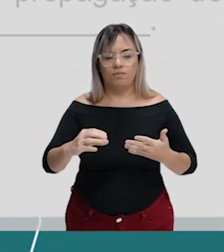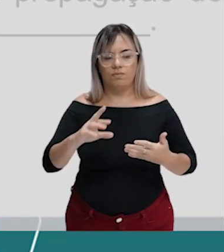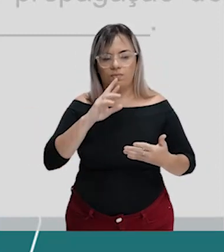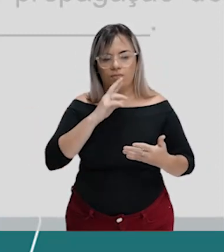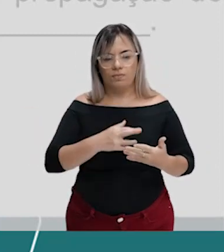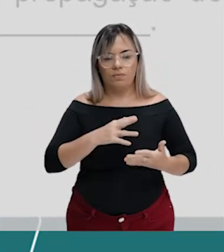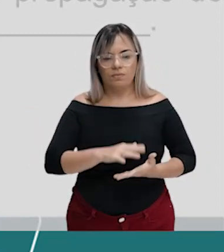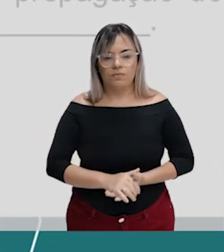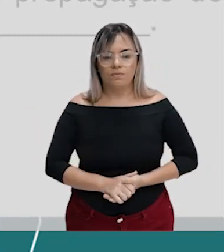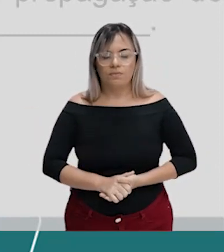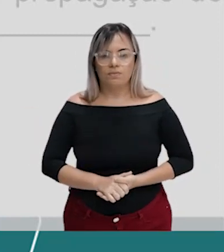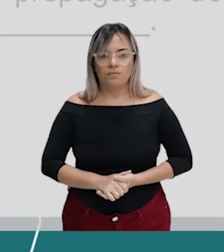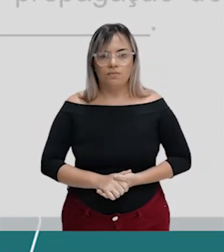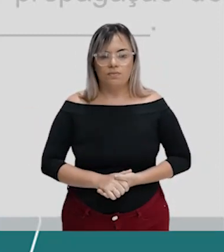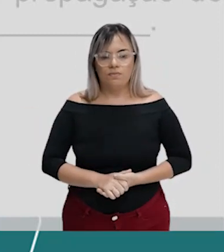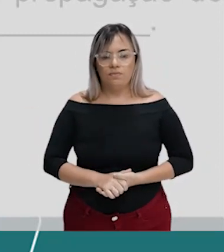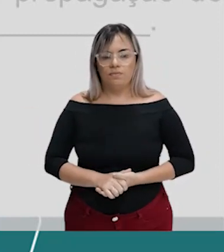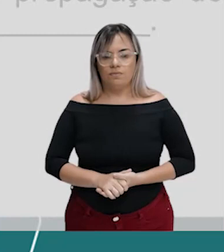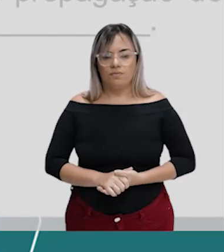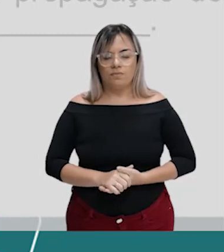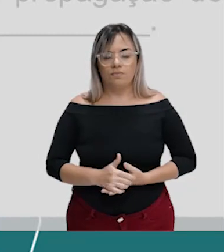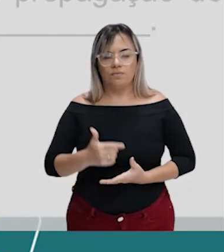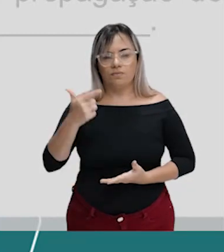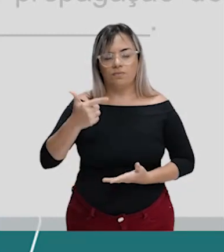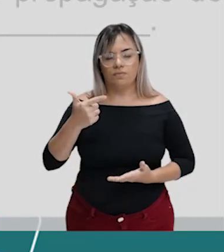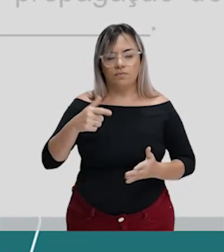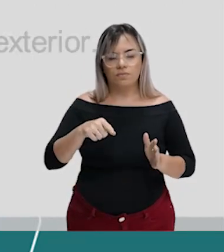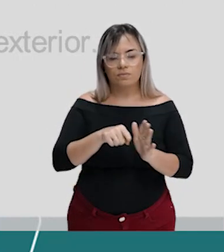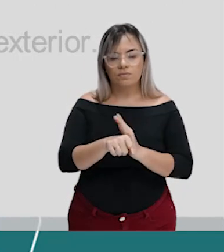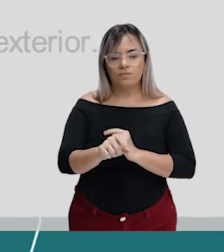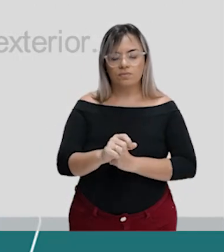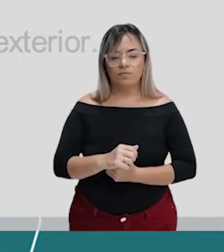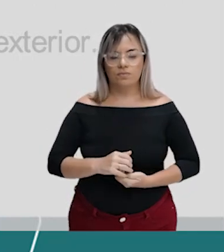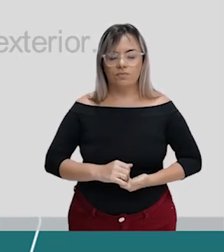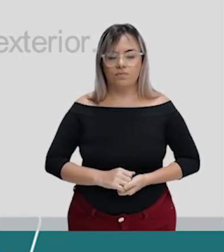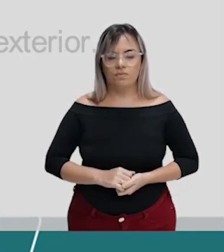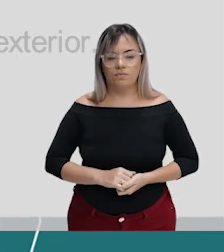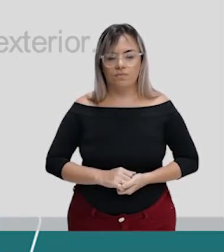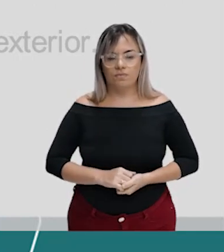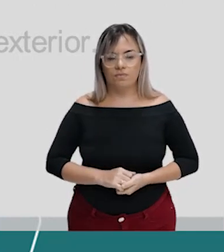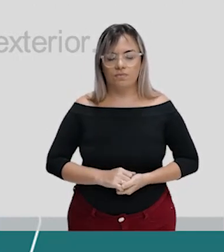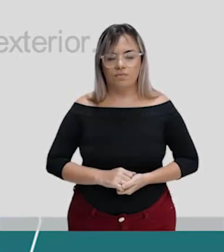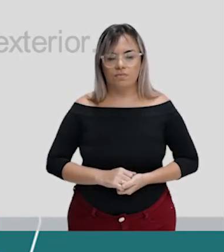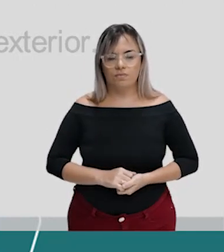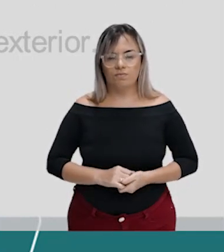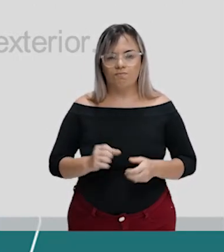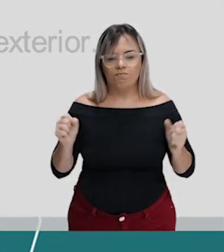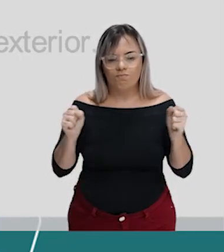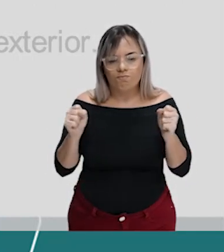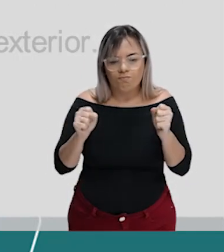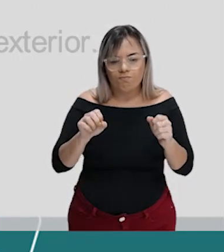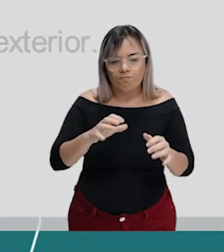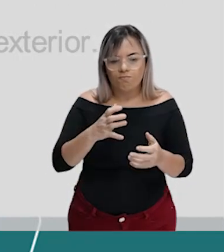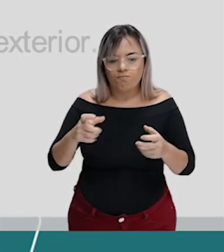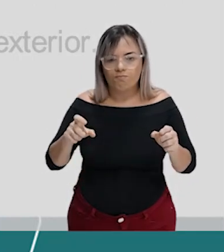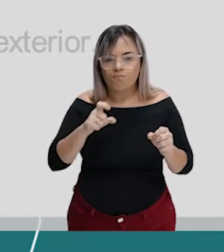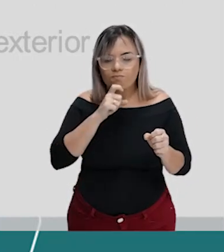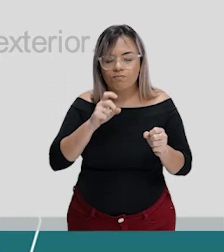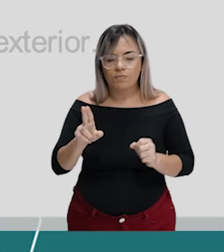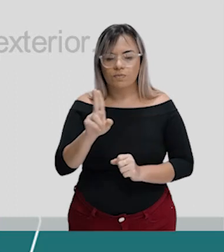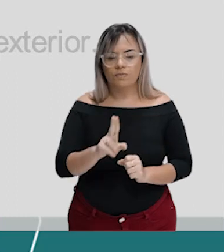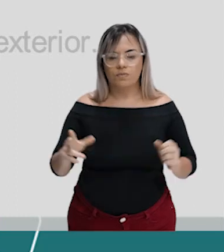para a segunda, né? Questão 2 diz o seguinte, ó. No inverno, usamos roupas de